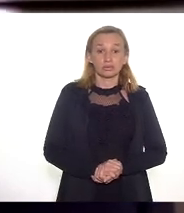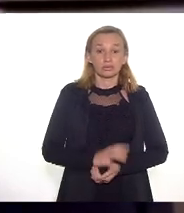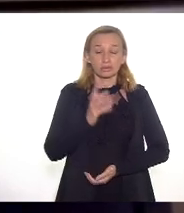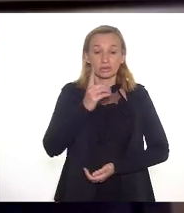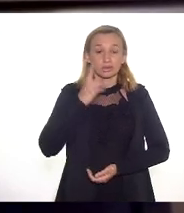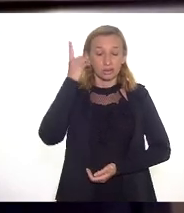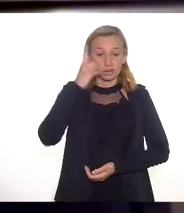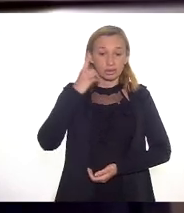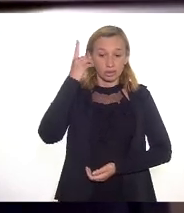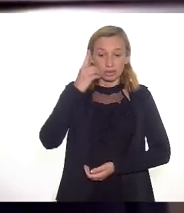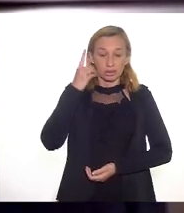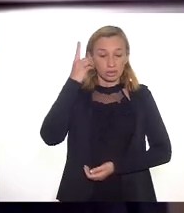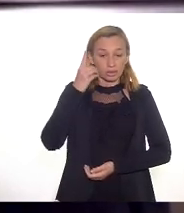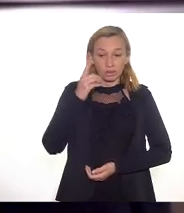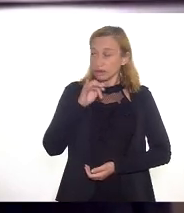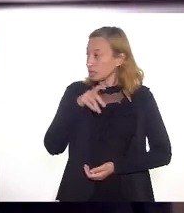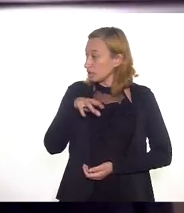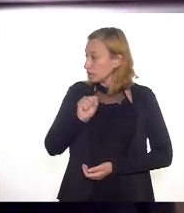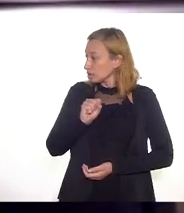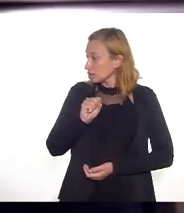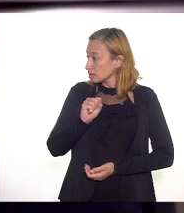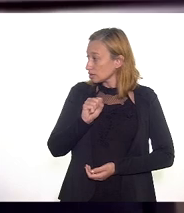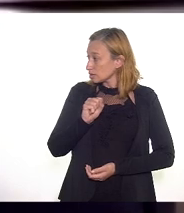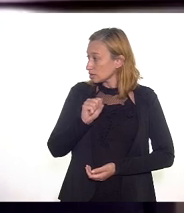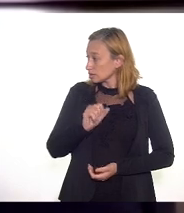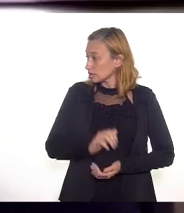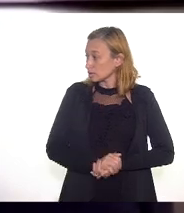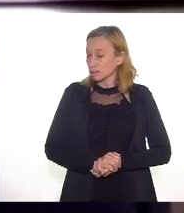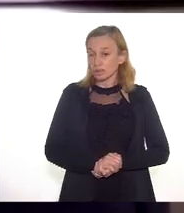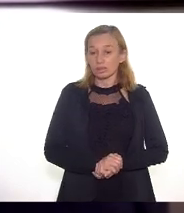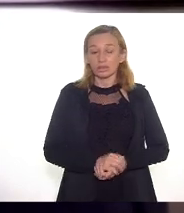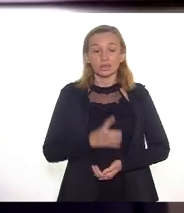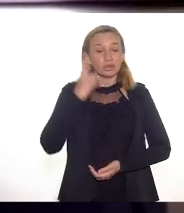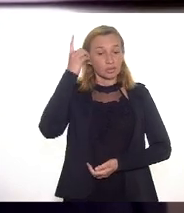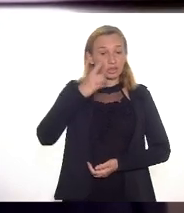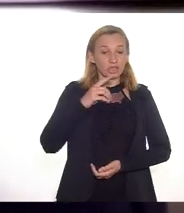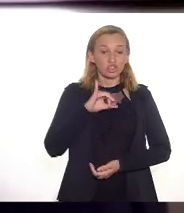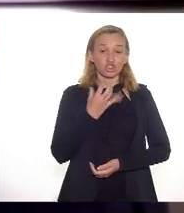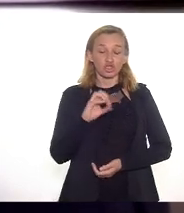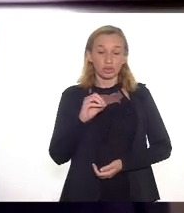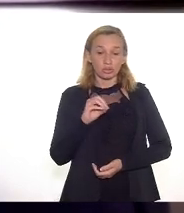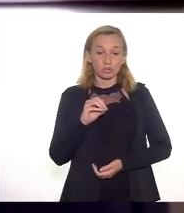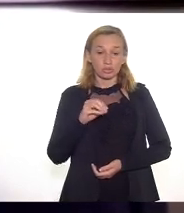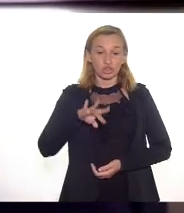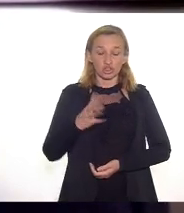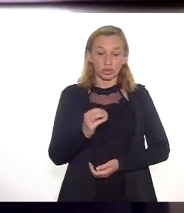Deputado Carlos Macedo. Deputado Chico Machado.